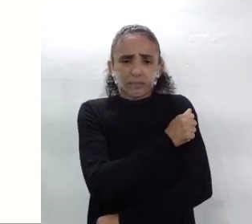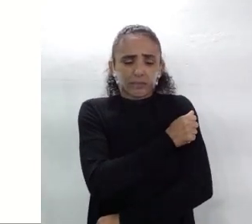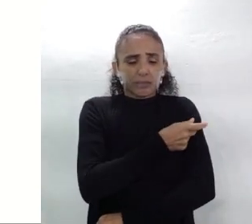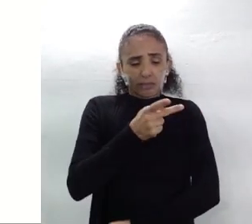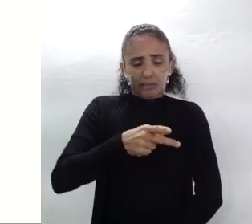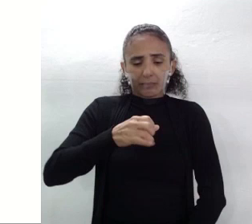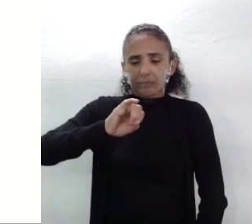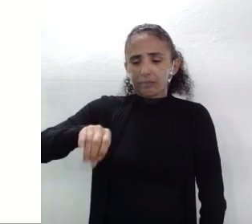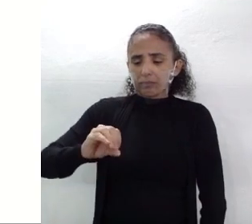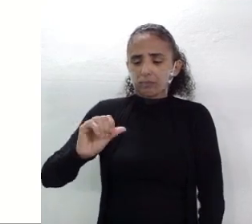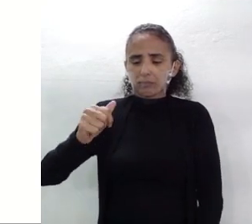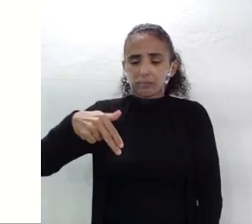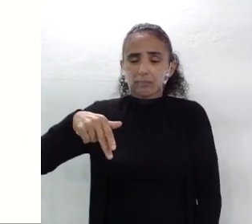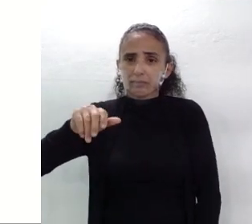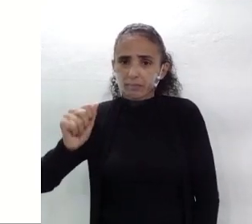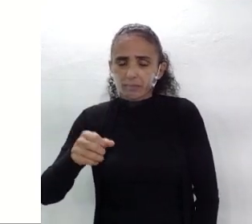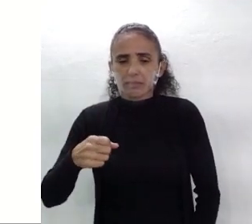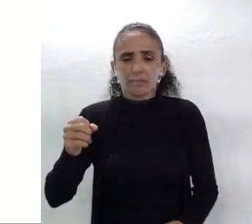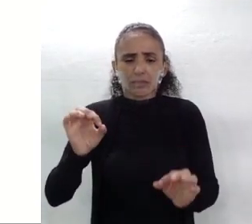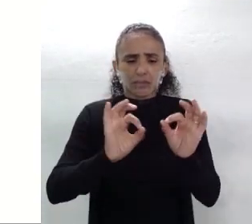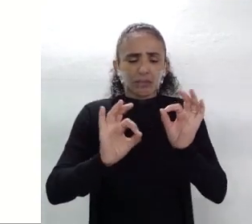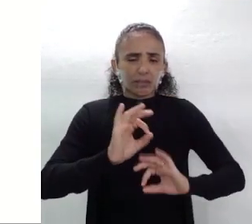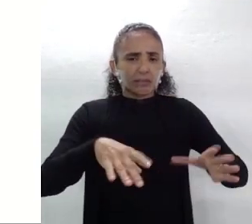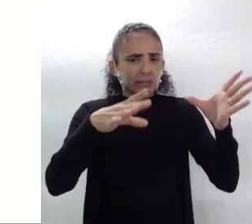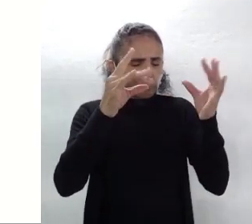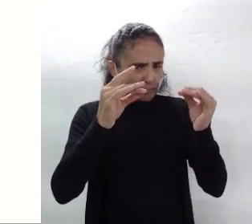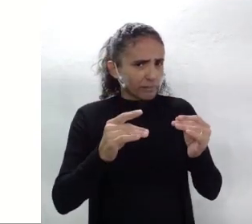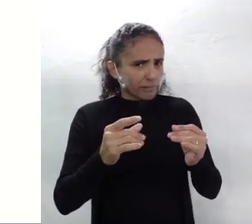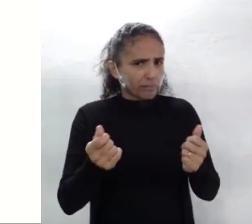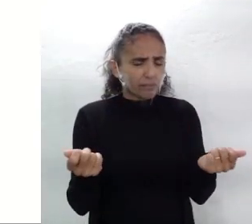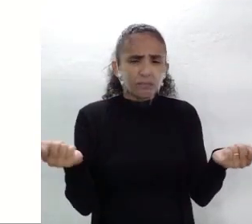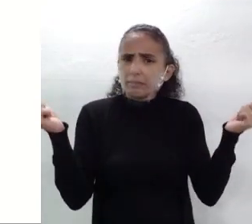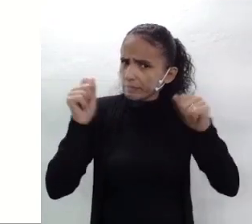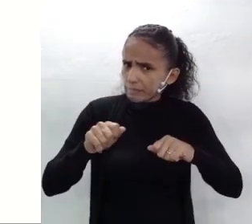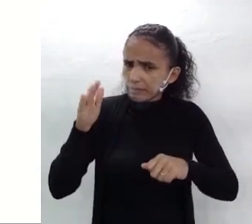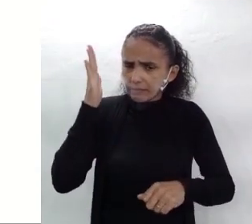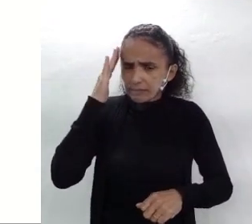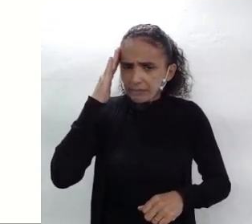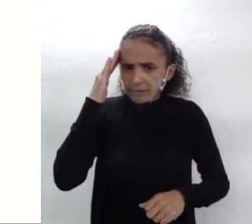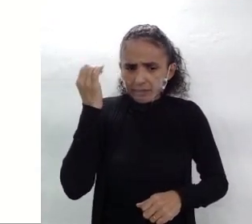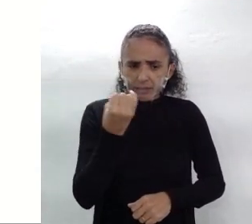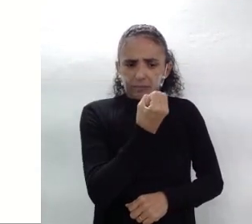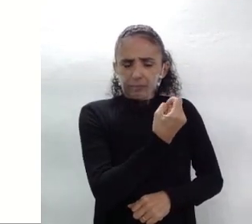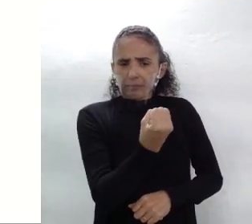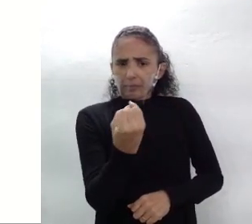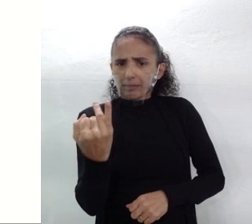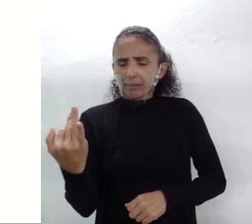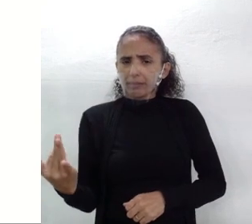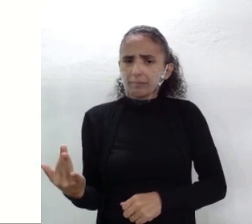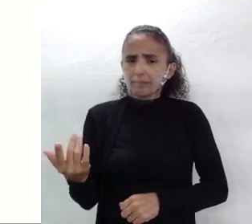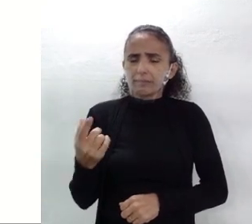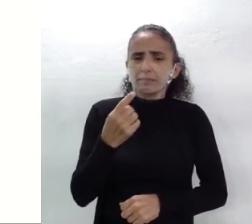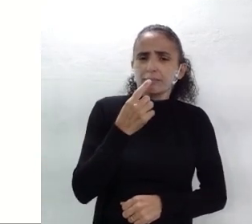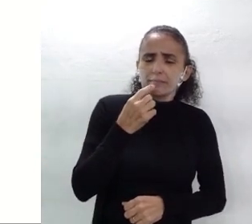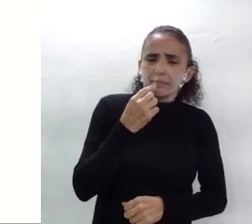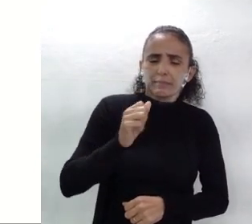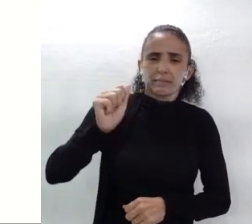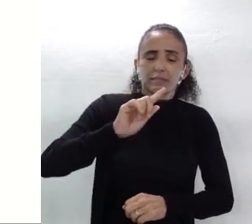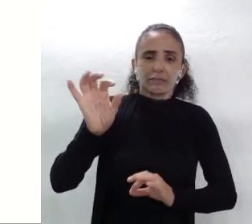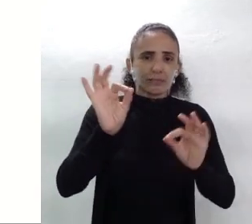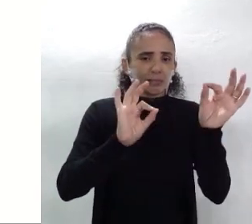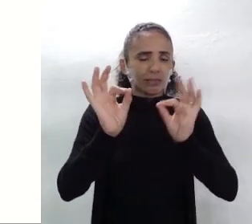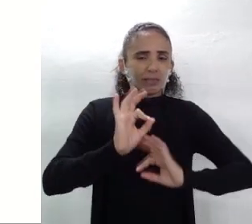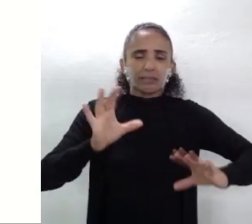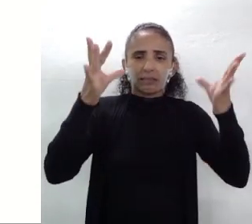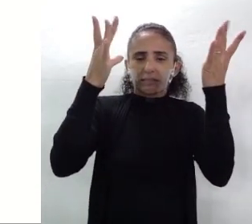guardou 90 canetas. É possível saber quantas canetas azuis e quantas canetas vermelhas? Veja aí se é. Então vamos organizar